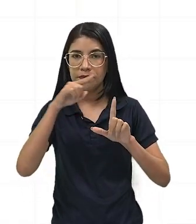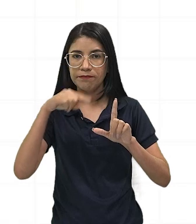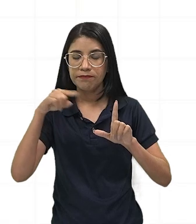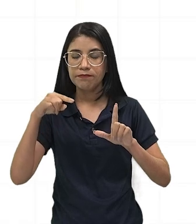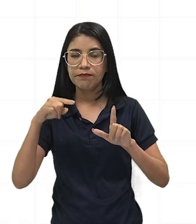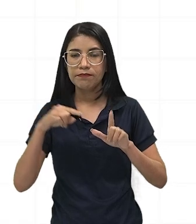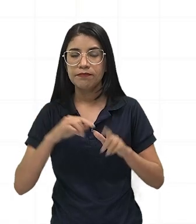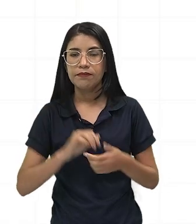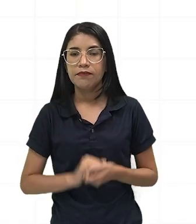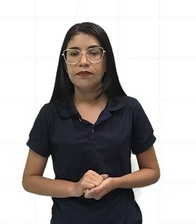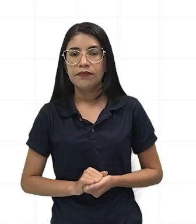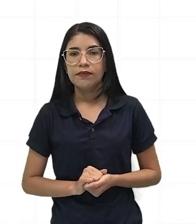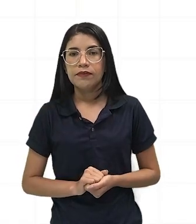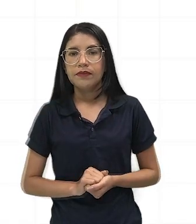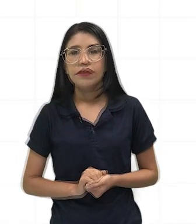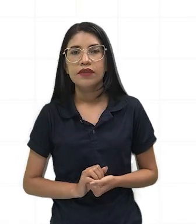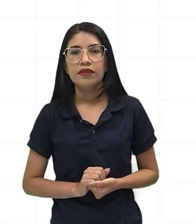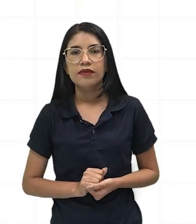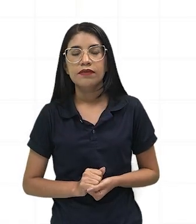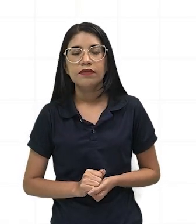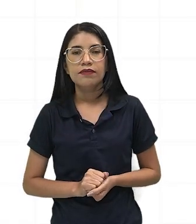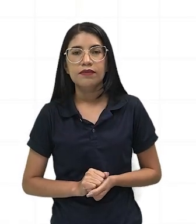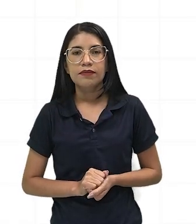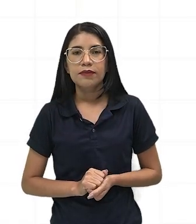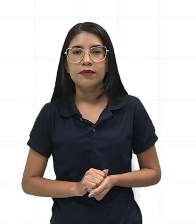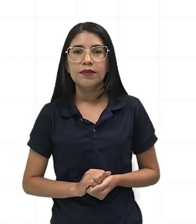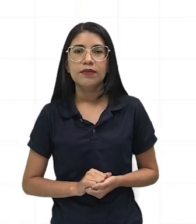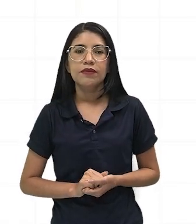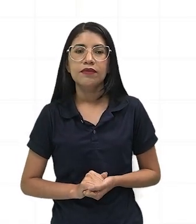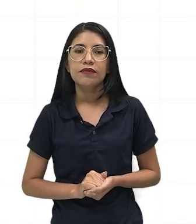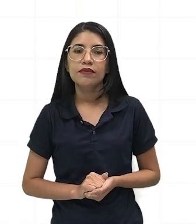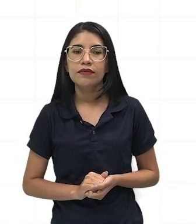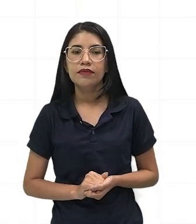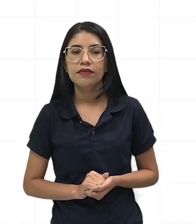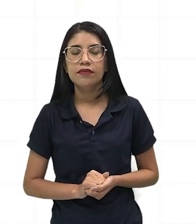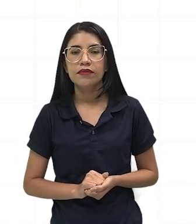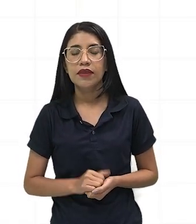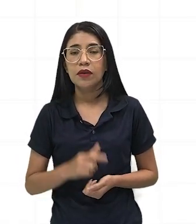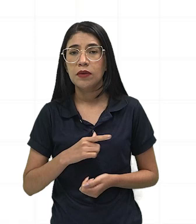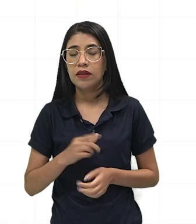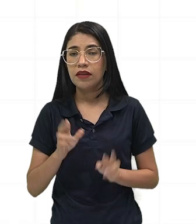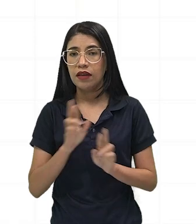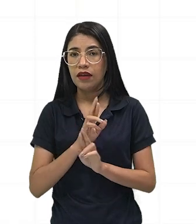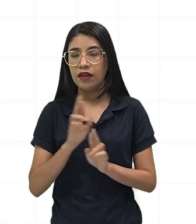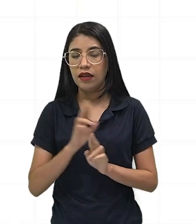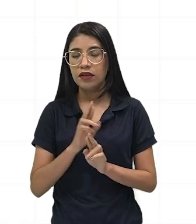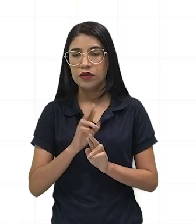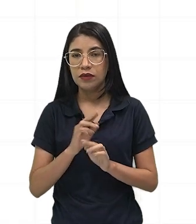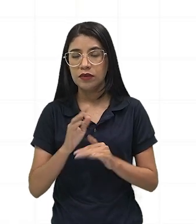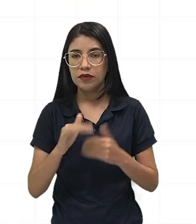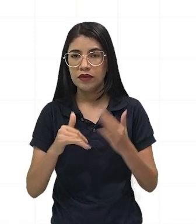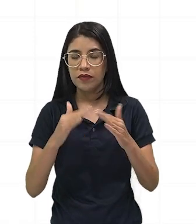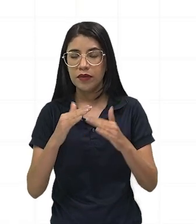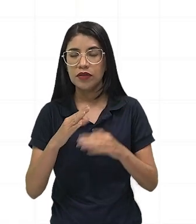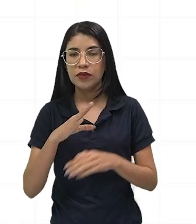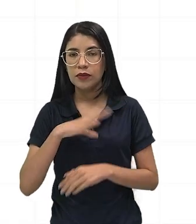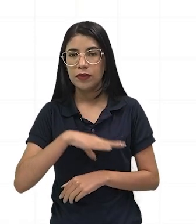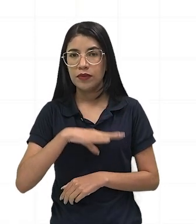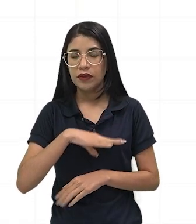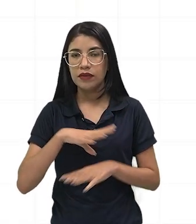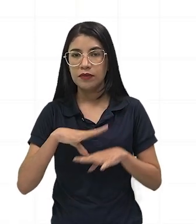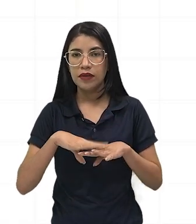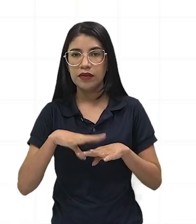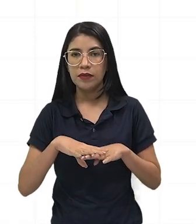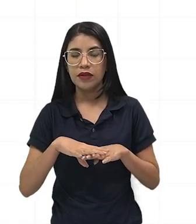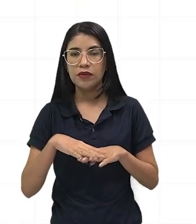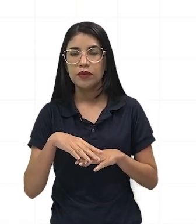sempre por cima, é isso? E aí nós temos, existe alguma correlação aparente entre o desempenho em matemática e língua portuguesa para